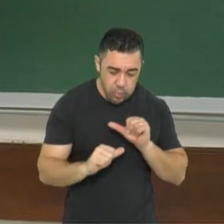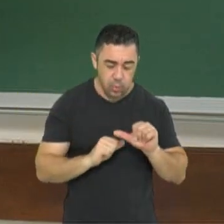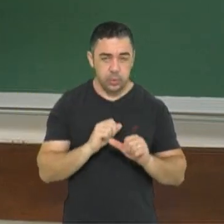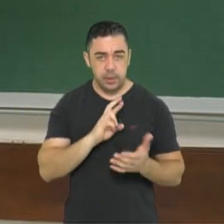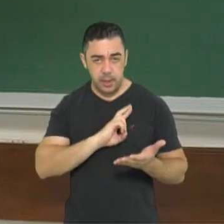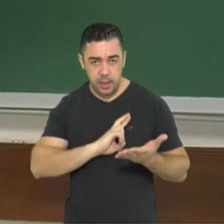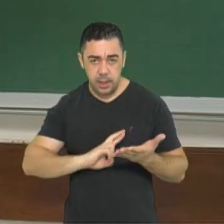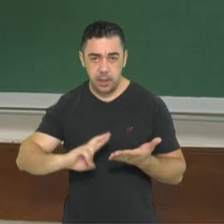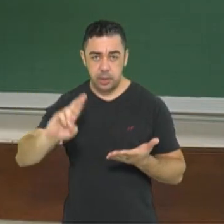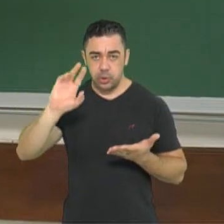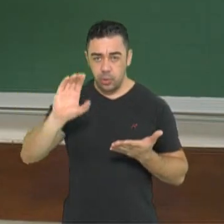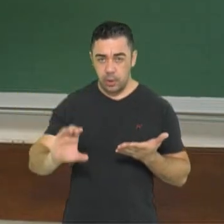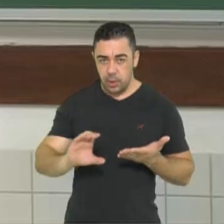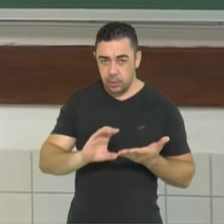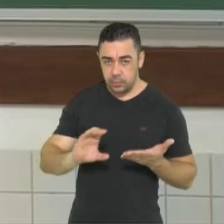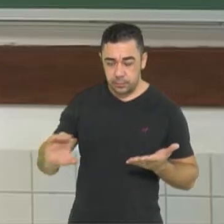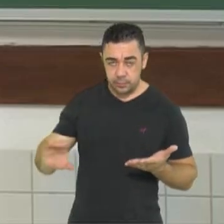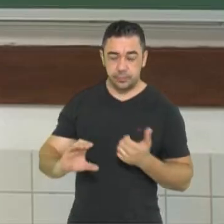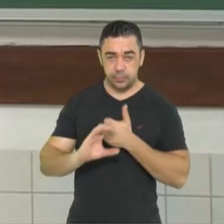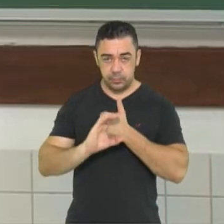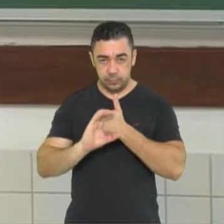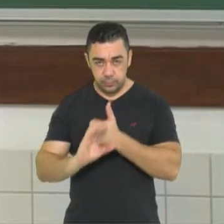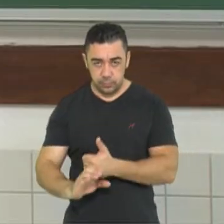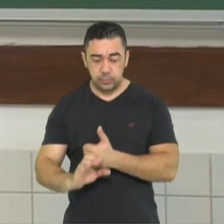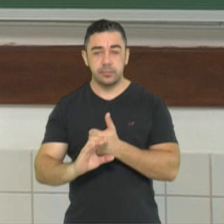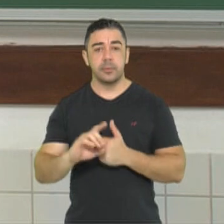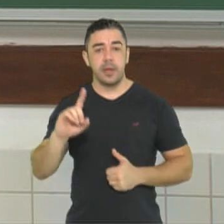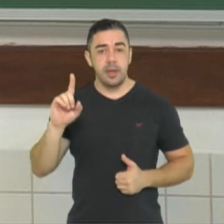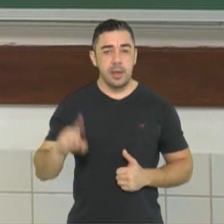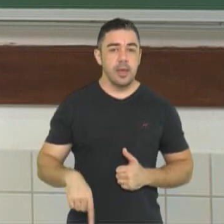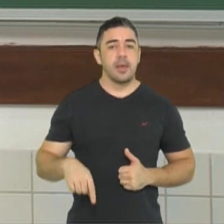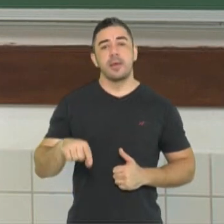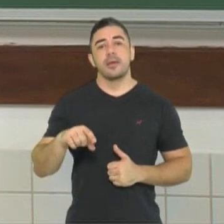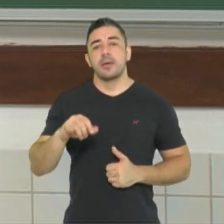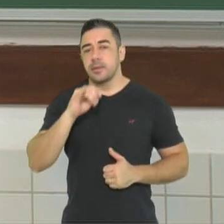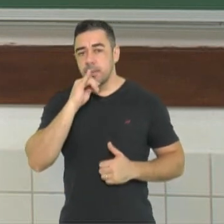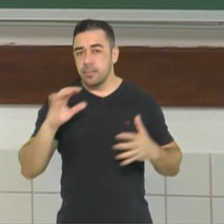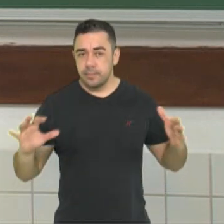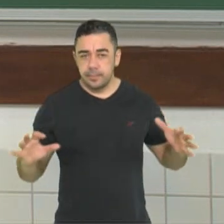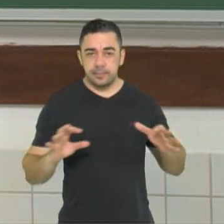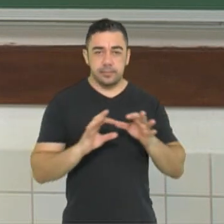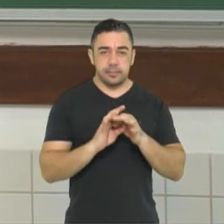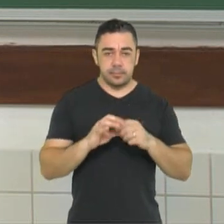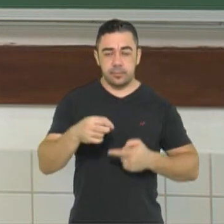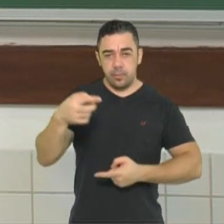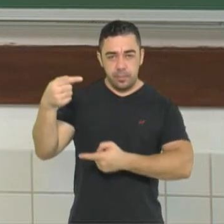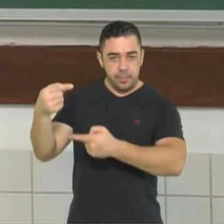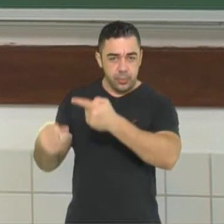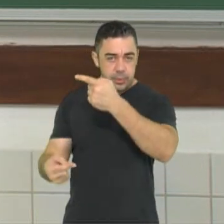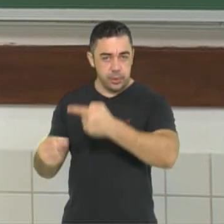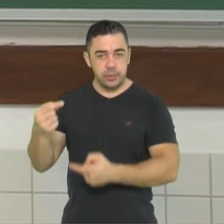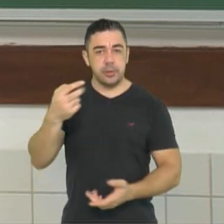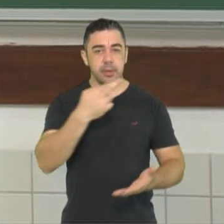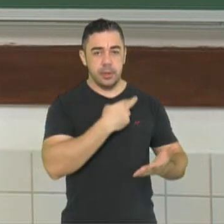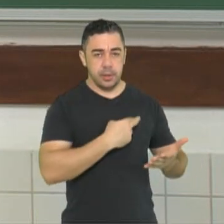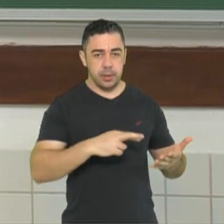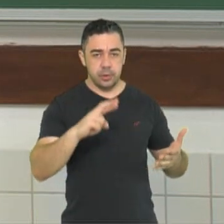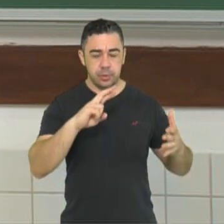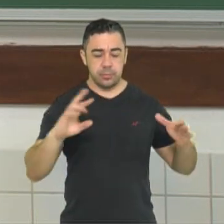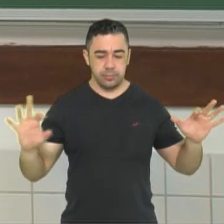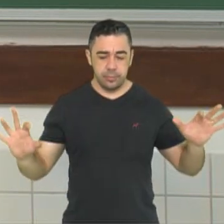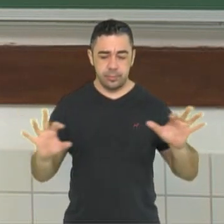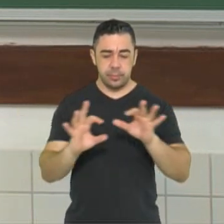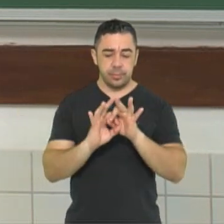cristianismo em 496, e a sua conversão é uma espécie de uma simbologia, de aproximação, de aliança entre o poder político com o poder